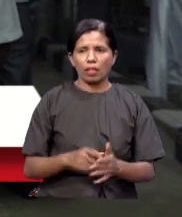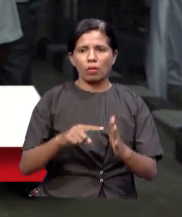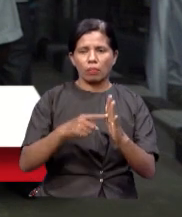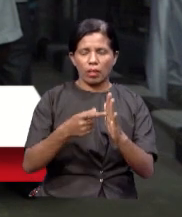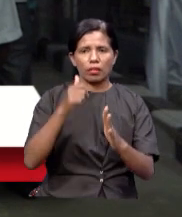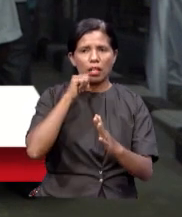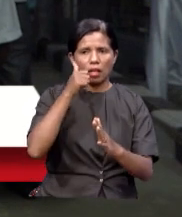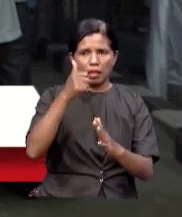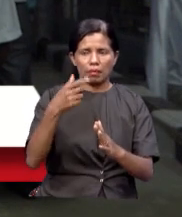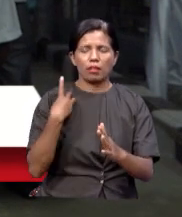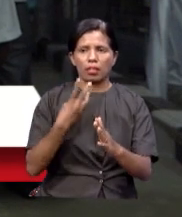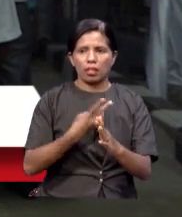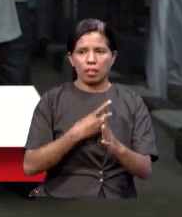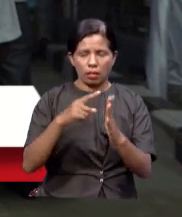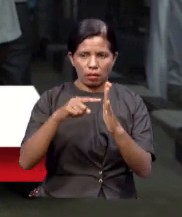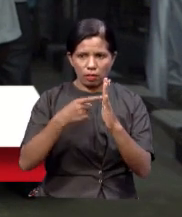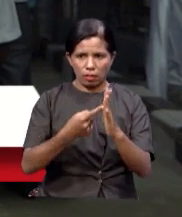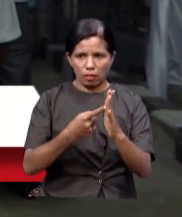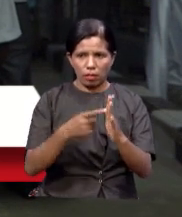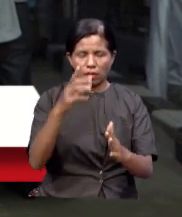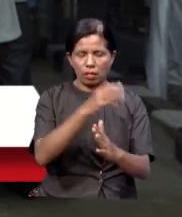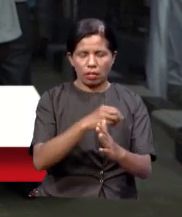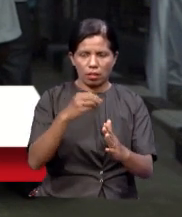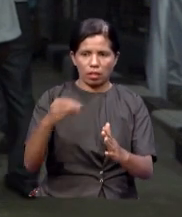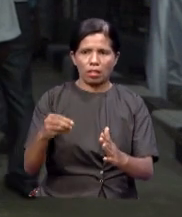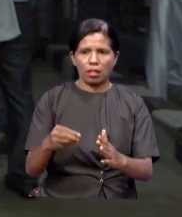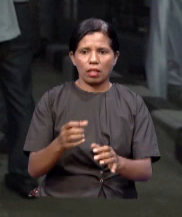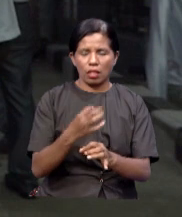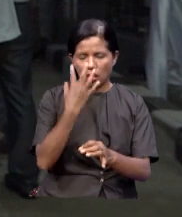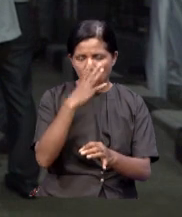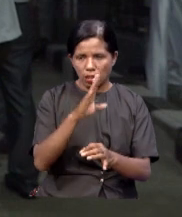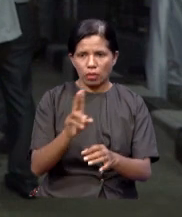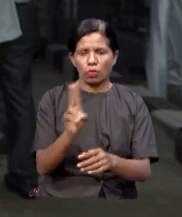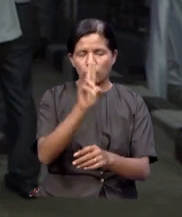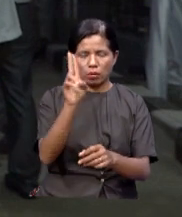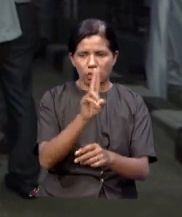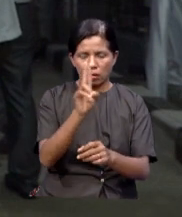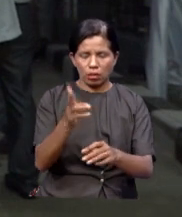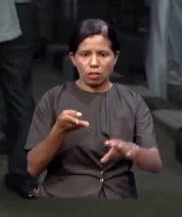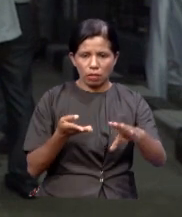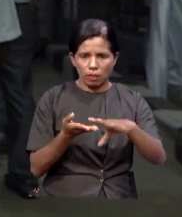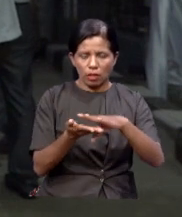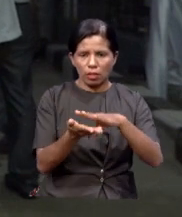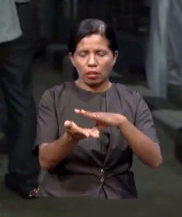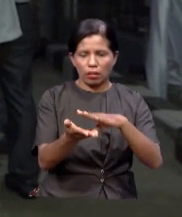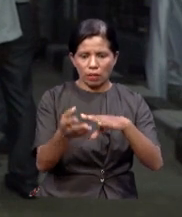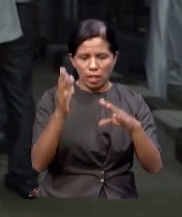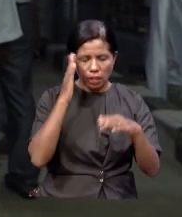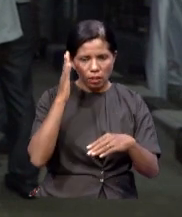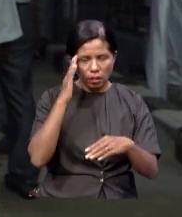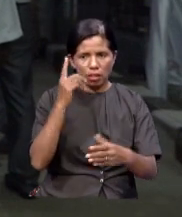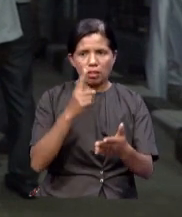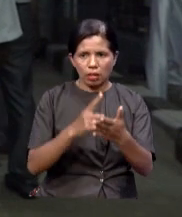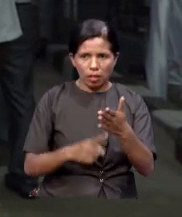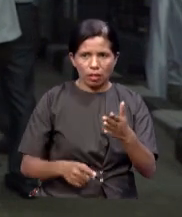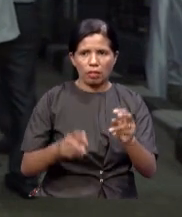ita começa inspeção física né, ita se usa de uma máquina X-ray, bem tira detecta um objeto